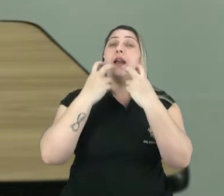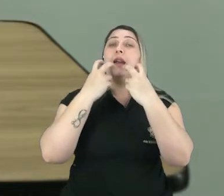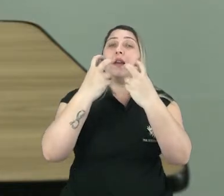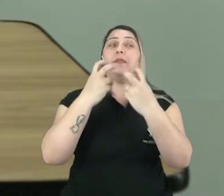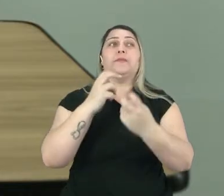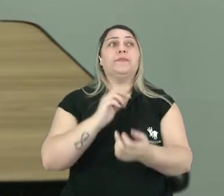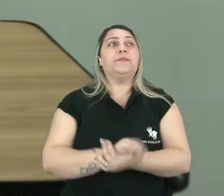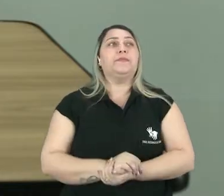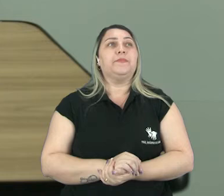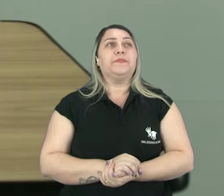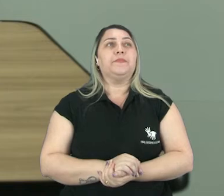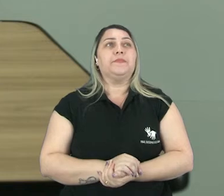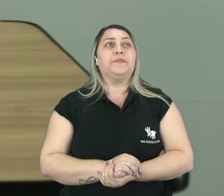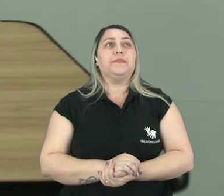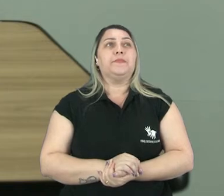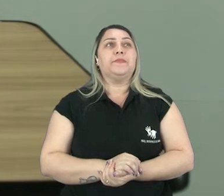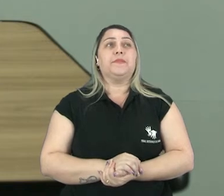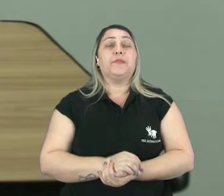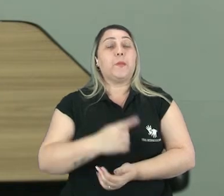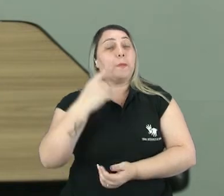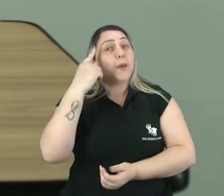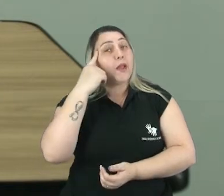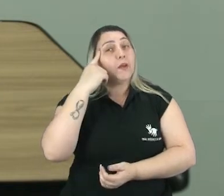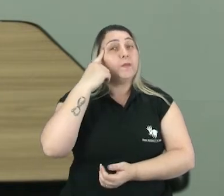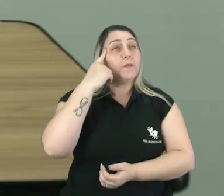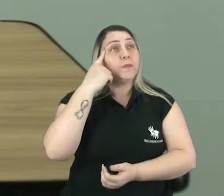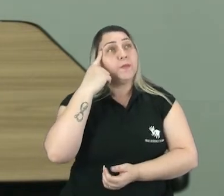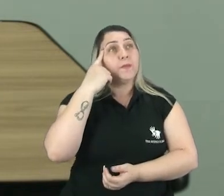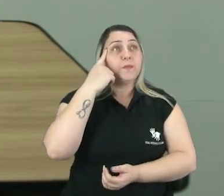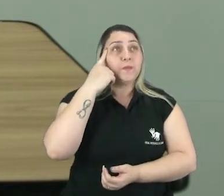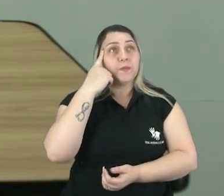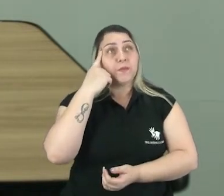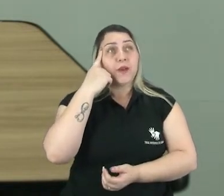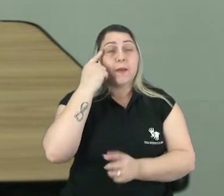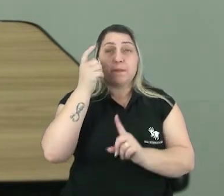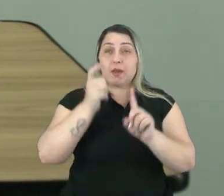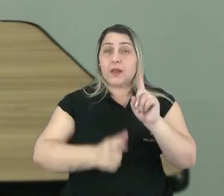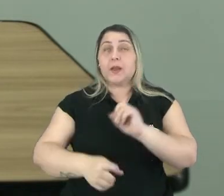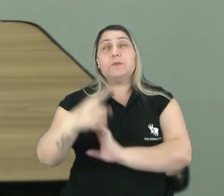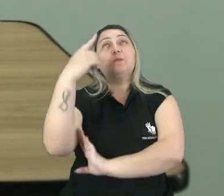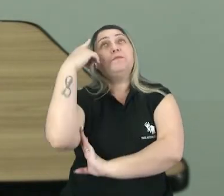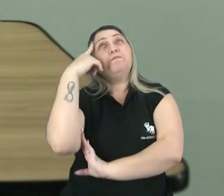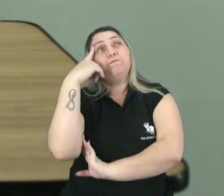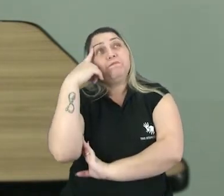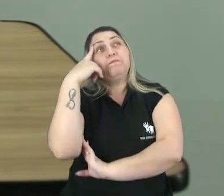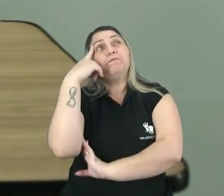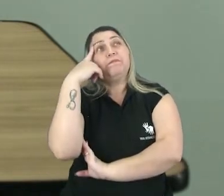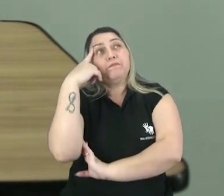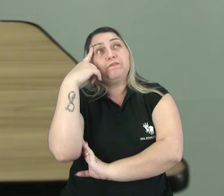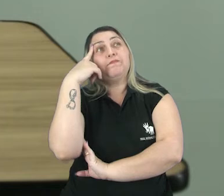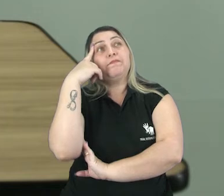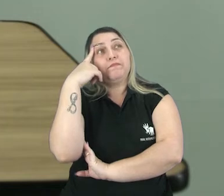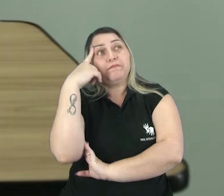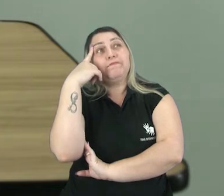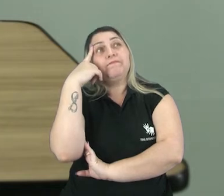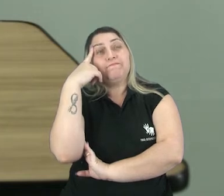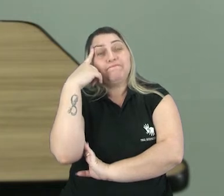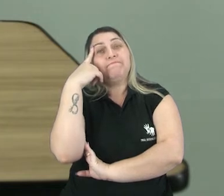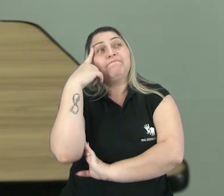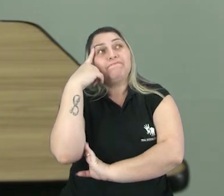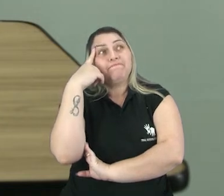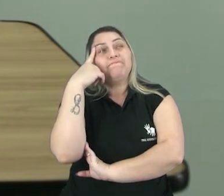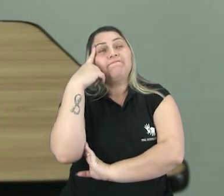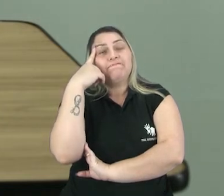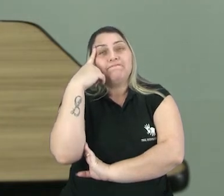está gritando. O balão do pensamento, quando o personagem está pensando. Então, aqui vai vir o